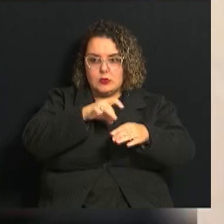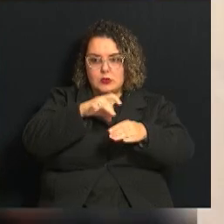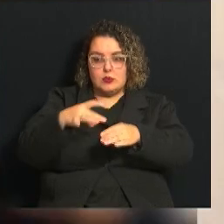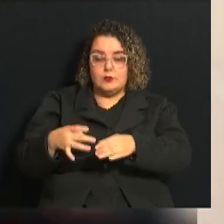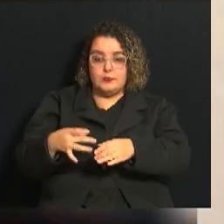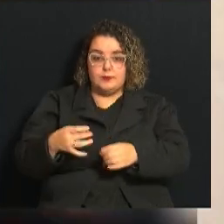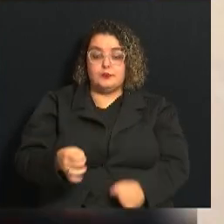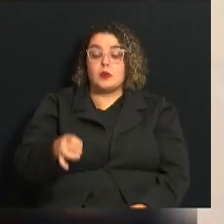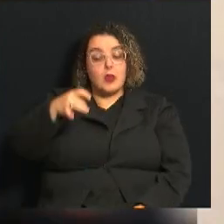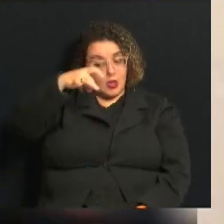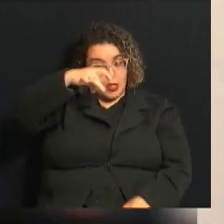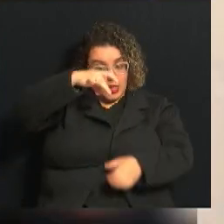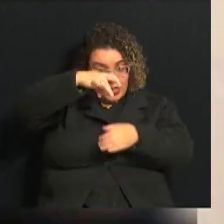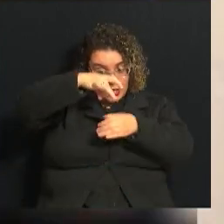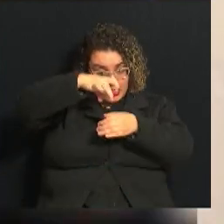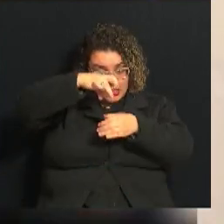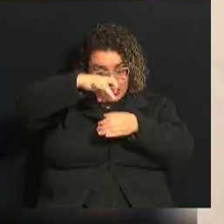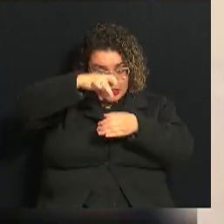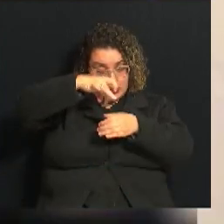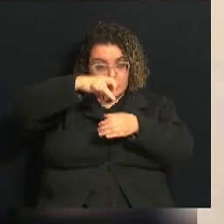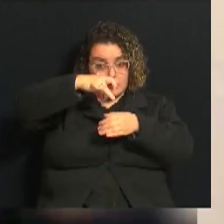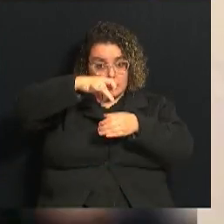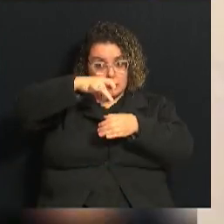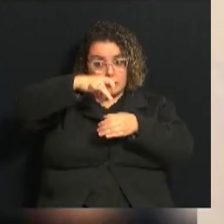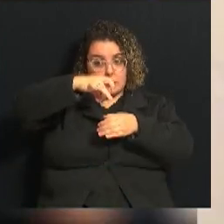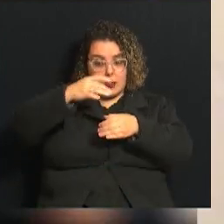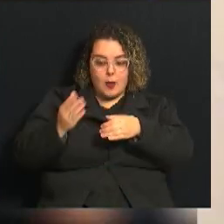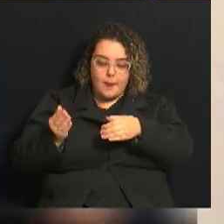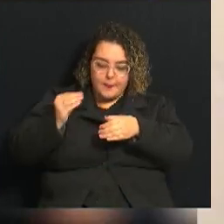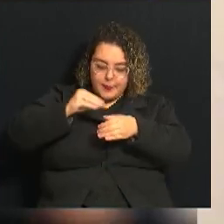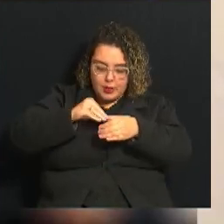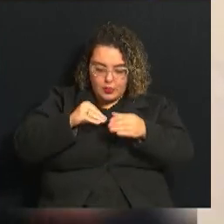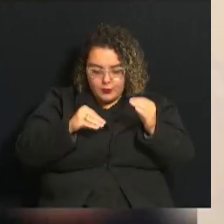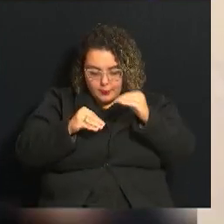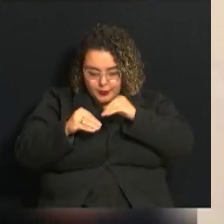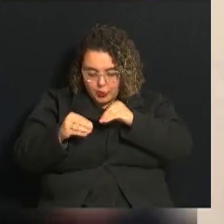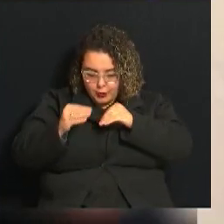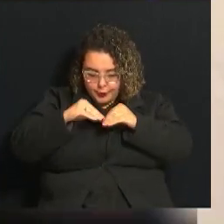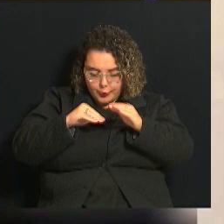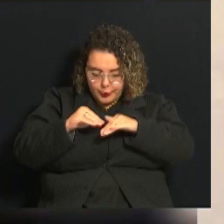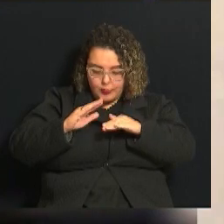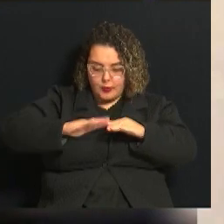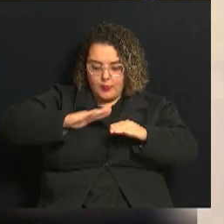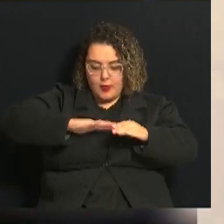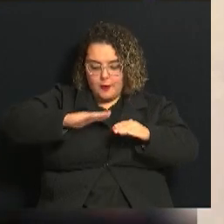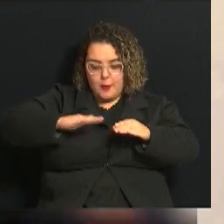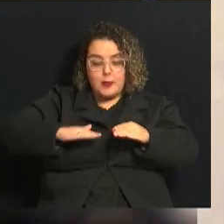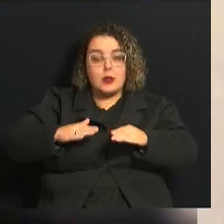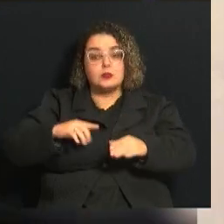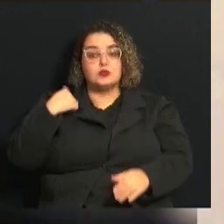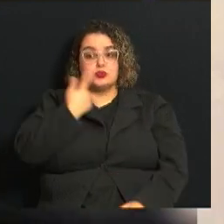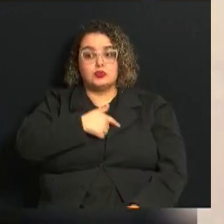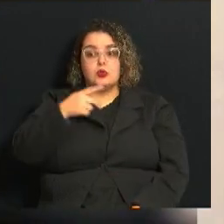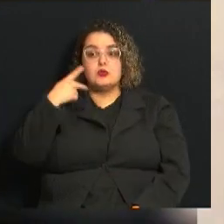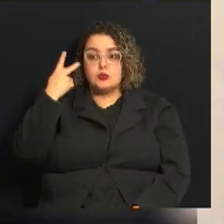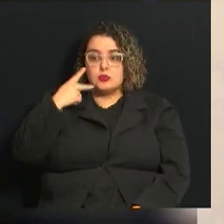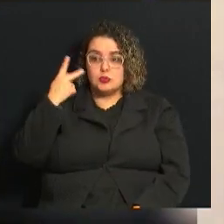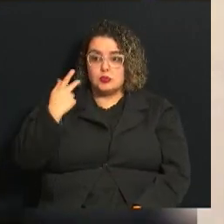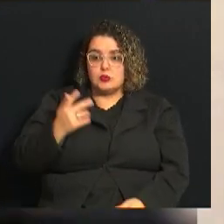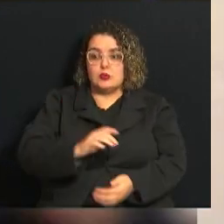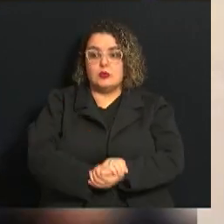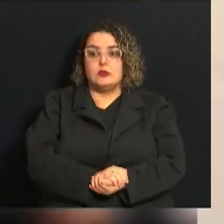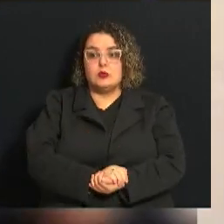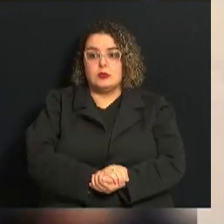semente e vai ser plantada pelas mãos dos nossos vereadores ó e